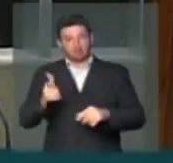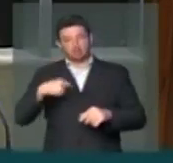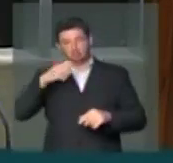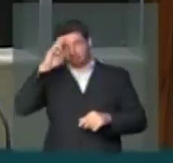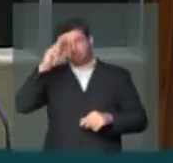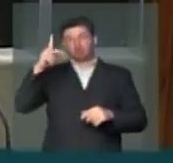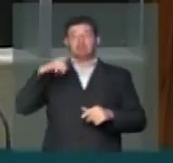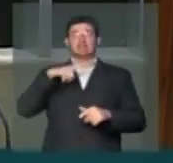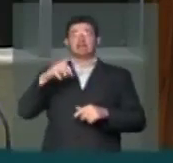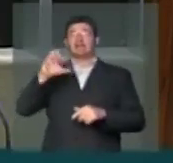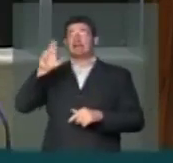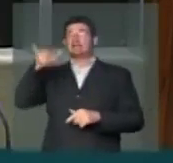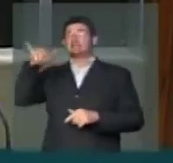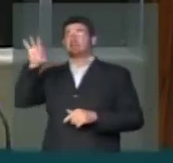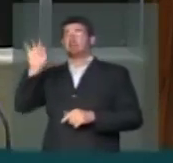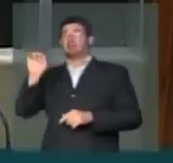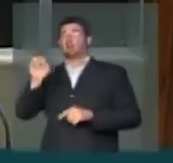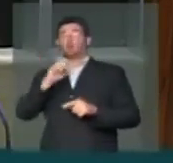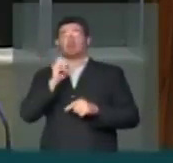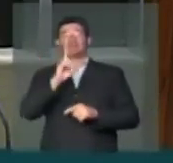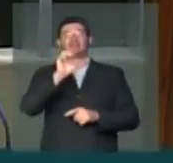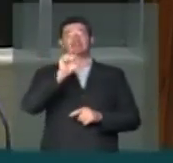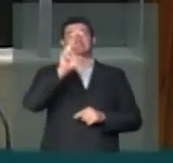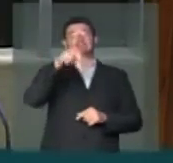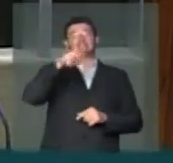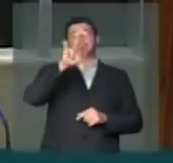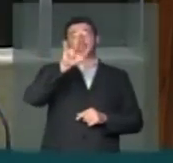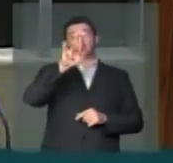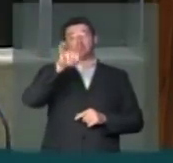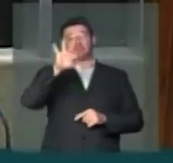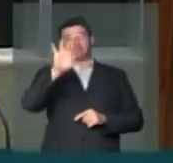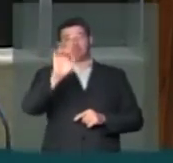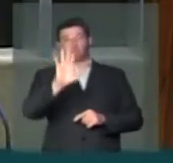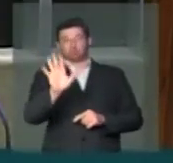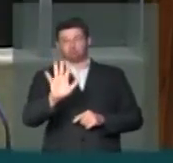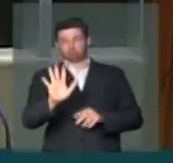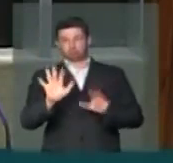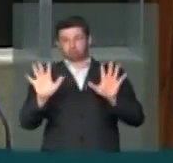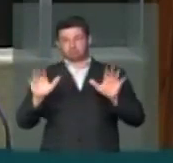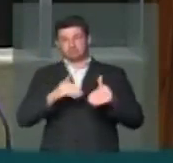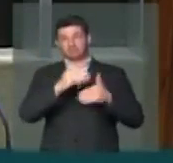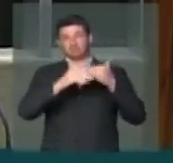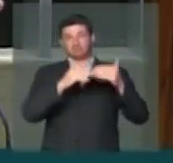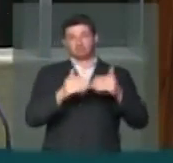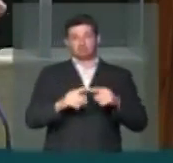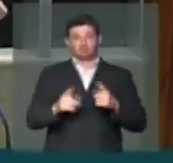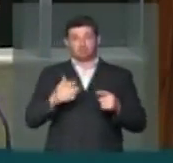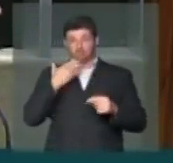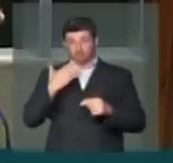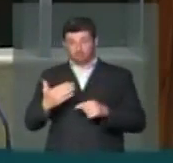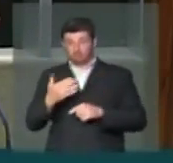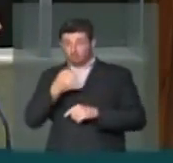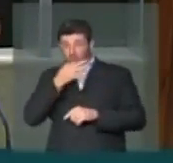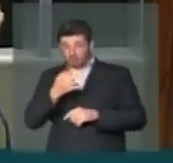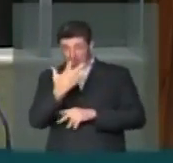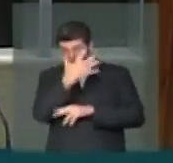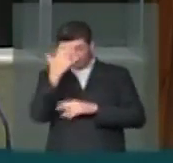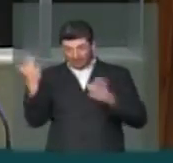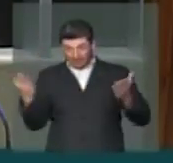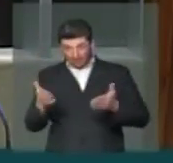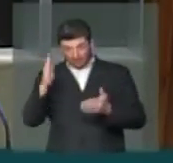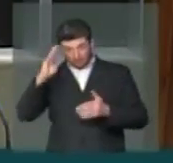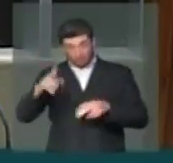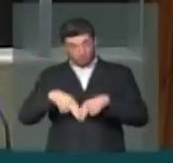enganosos de crescimento ou desenvolvimento, que do ponto de vista ambiental, sobretudo agora,